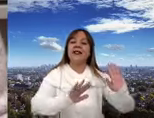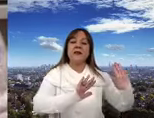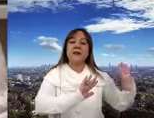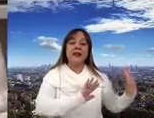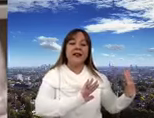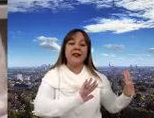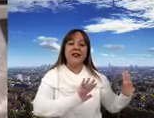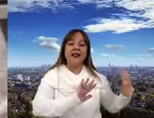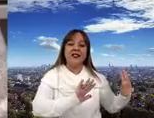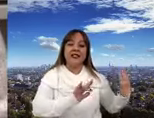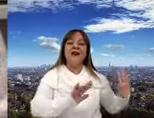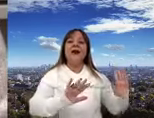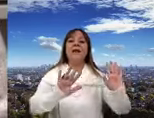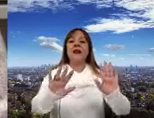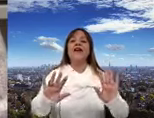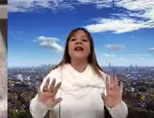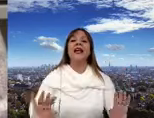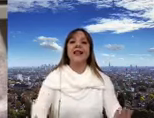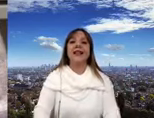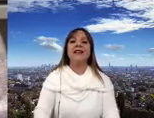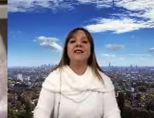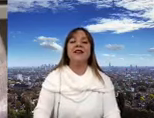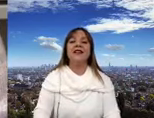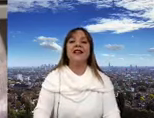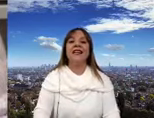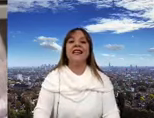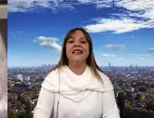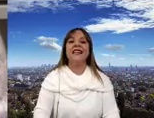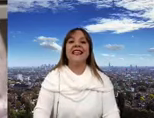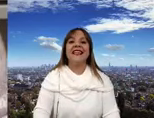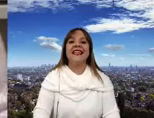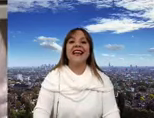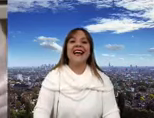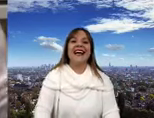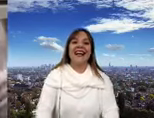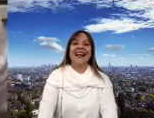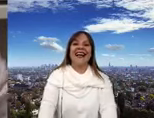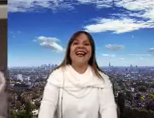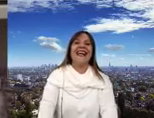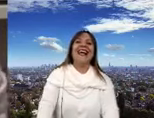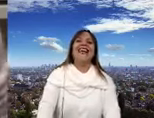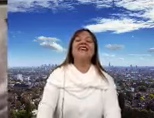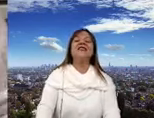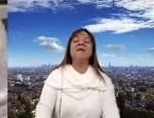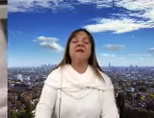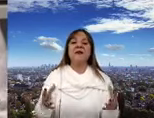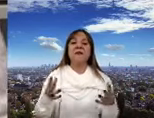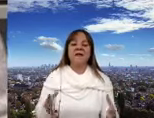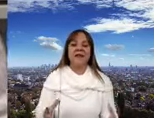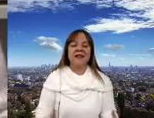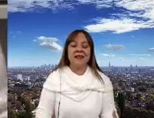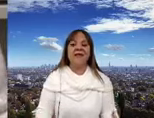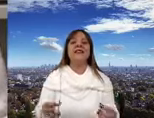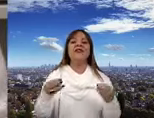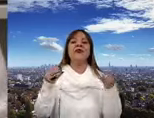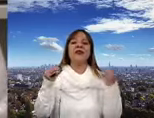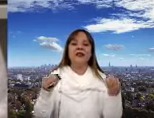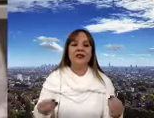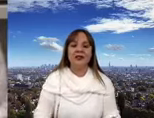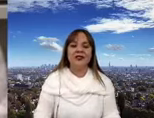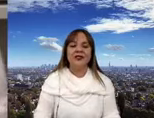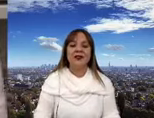ali do ladinho, mas logo ele entra, né, Stephanie? Sim. Ah, e você preparou uma peça também que tem tudo a ver com o